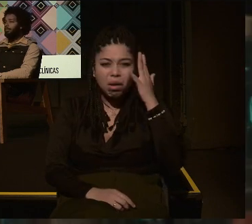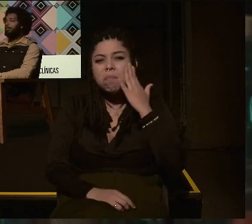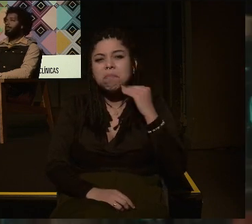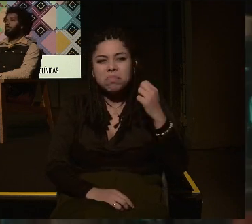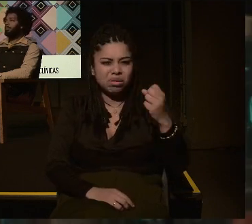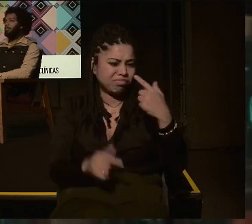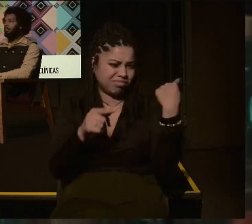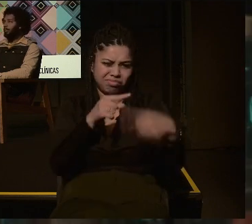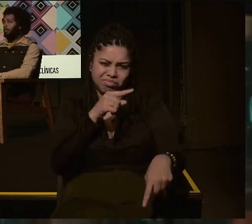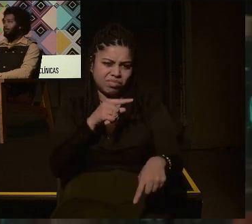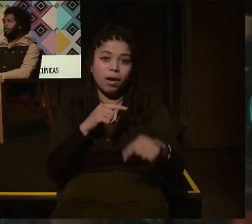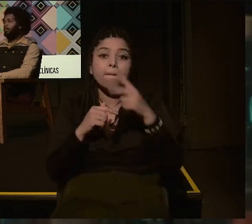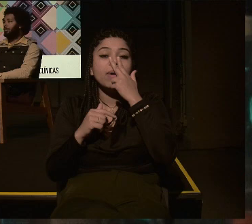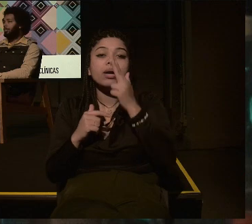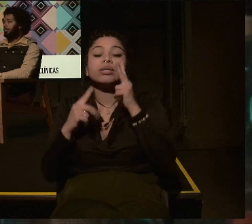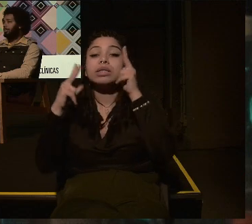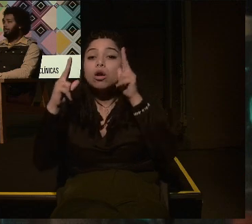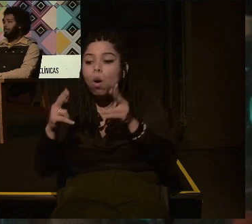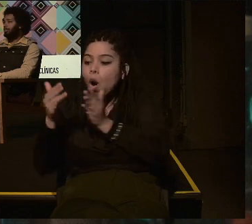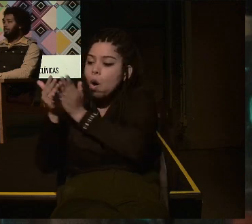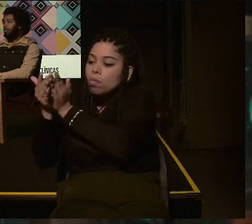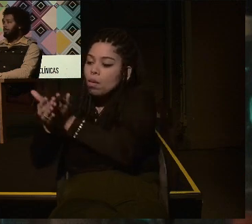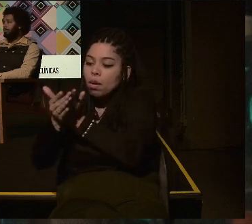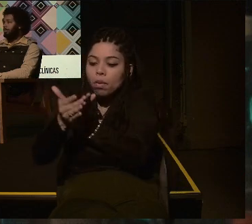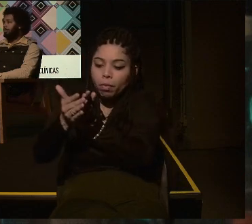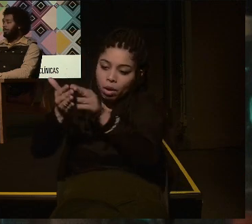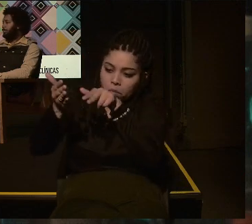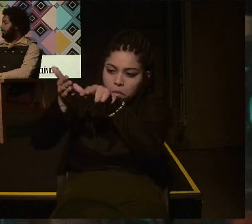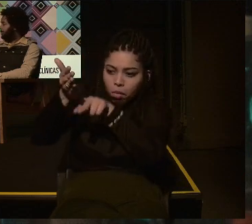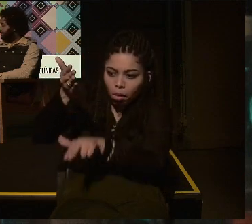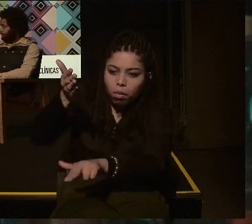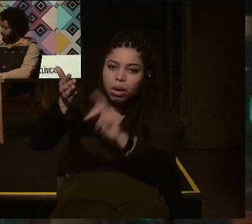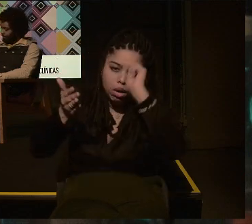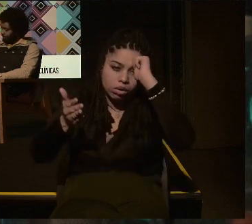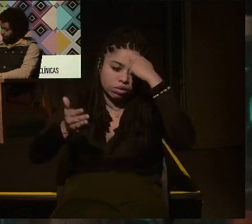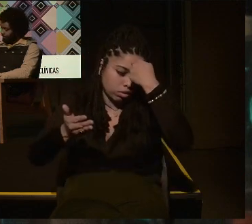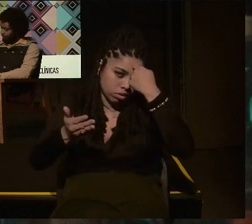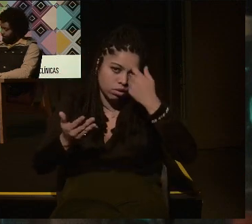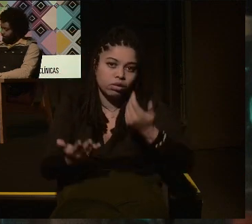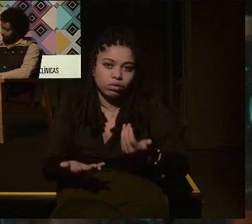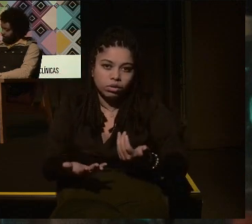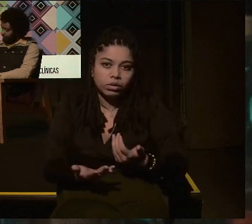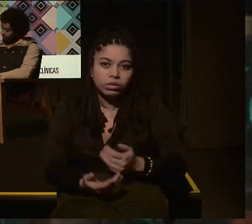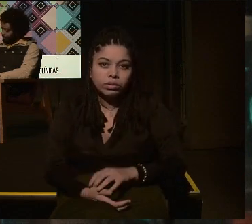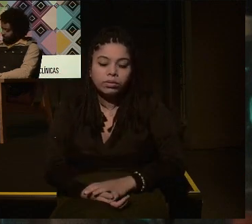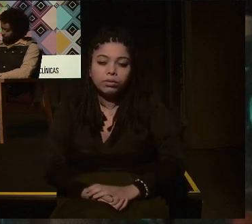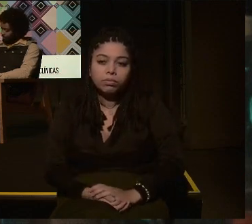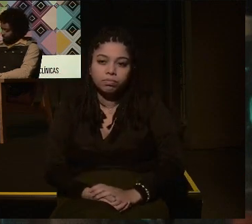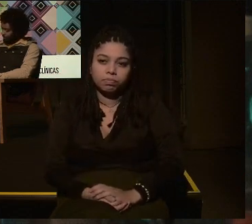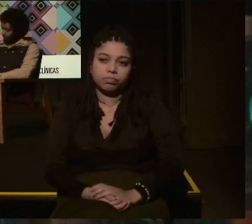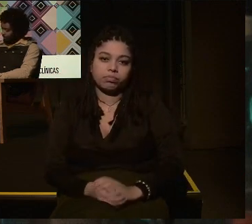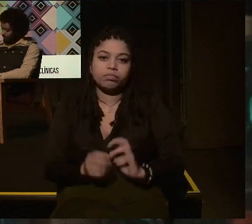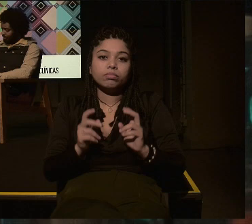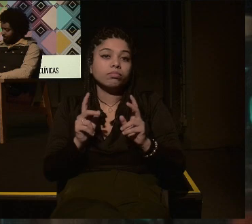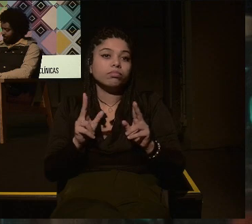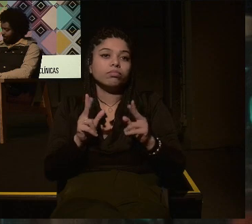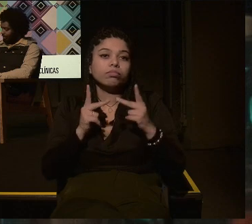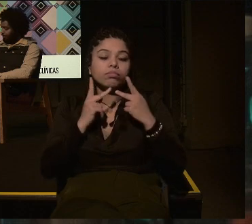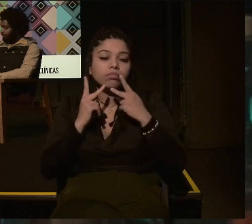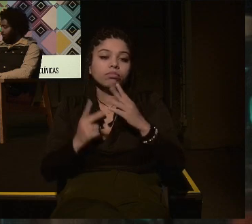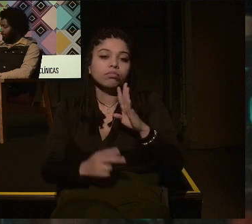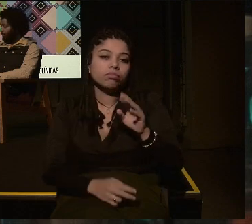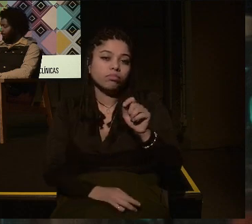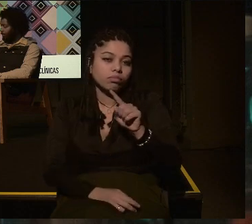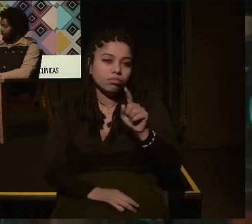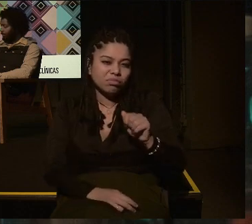Né? Que vem da fala de uma das visitas do Basaglia, e depois se torna o título